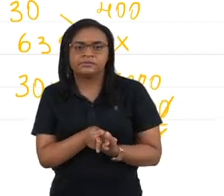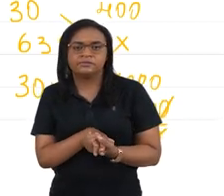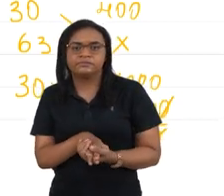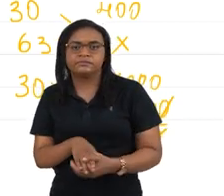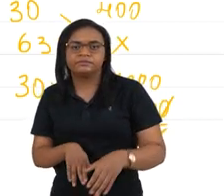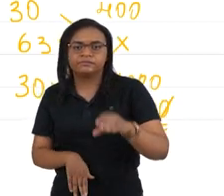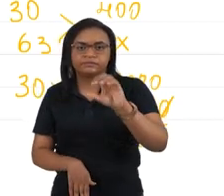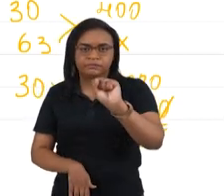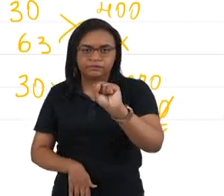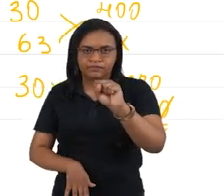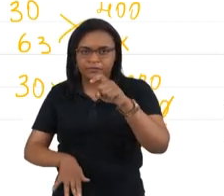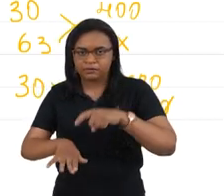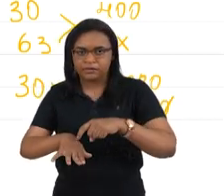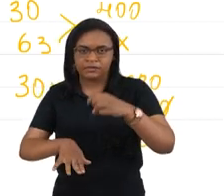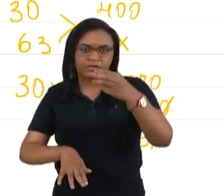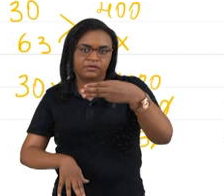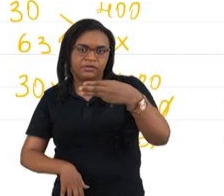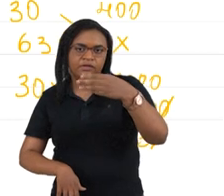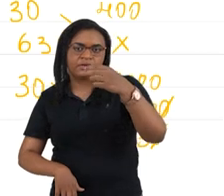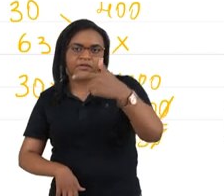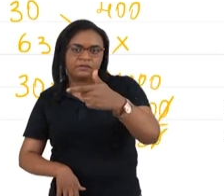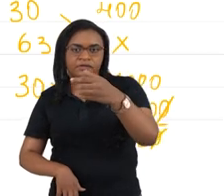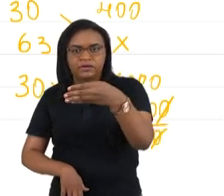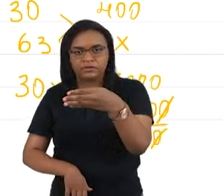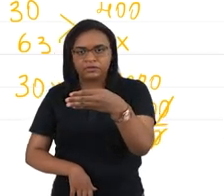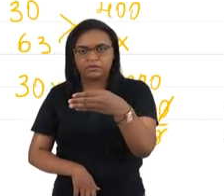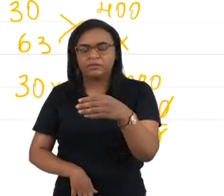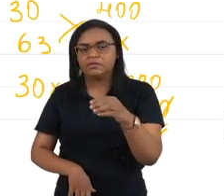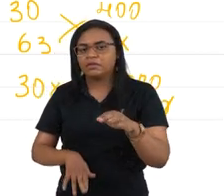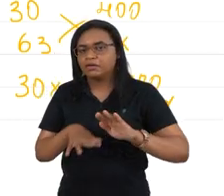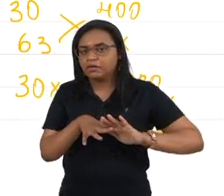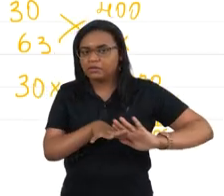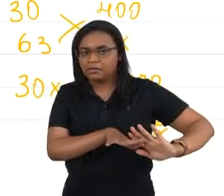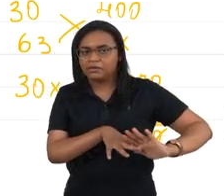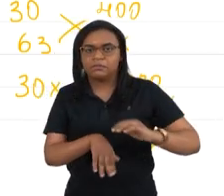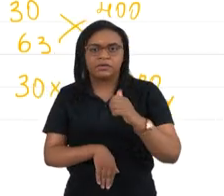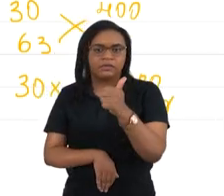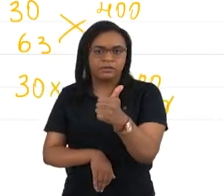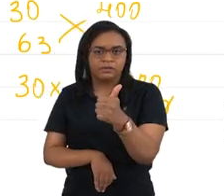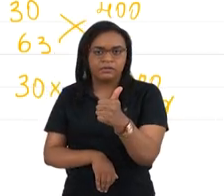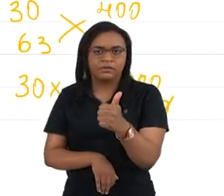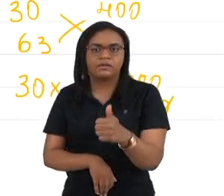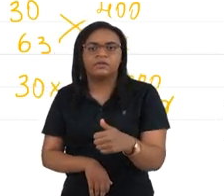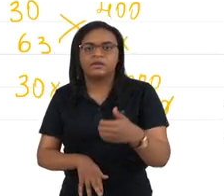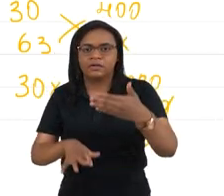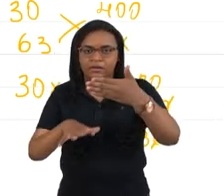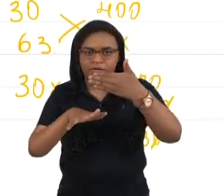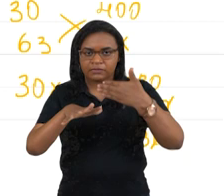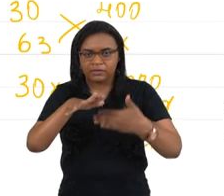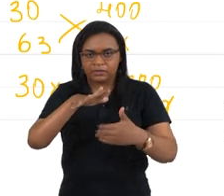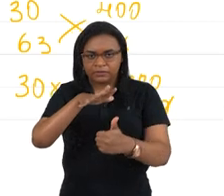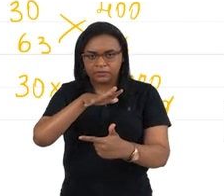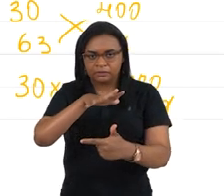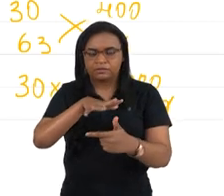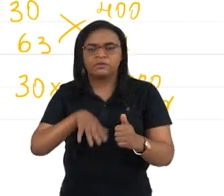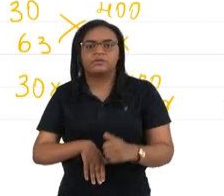8 vezes 3 dá 24, então aqui vem 24, sobra 1. Então, aí desce o 2. Aqui